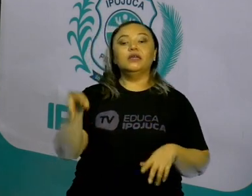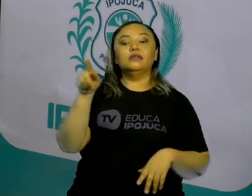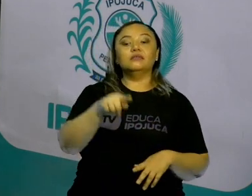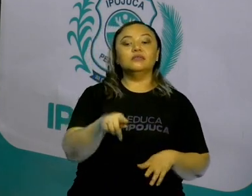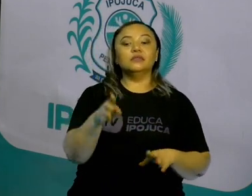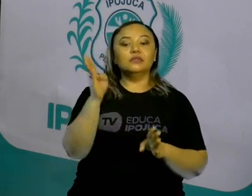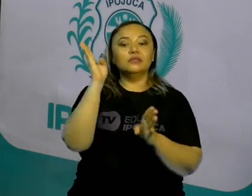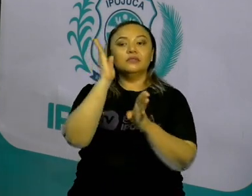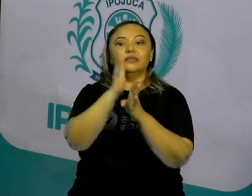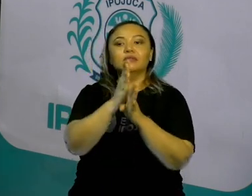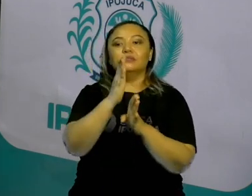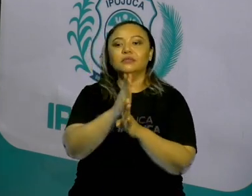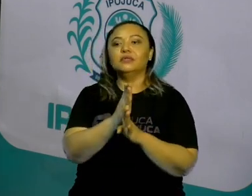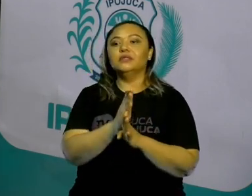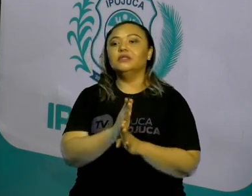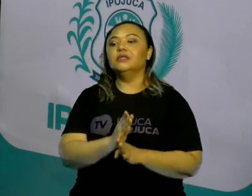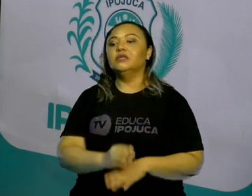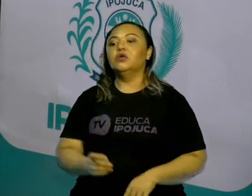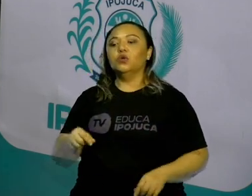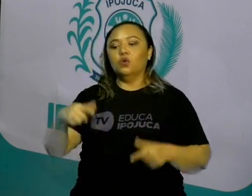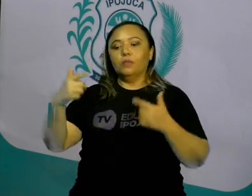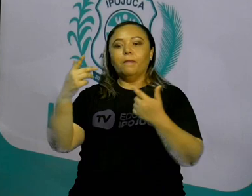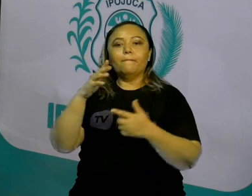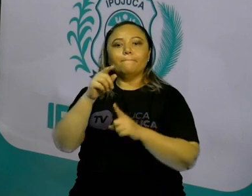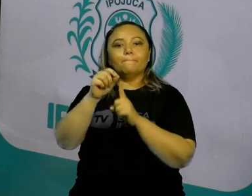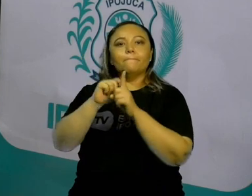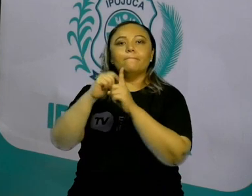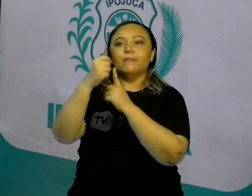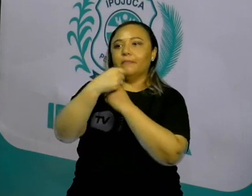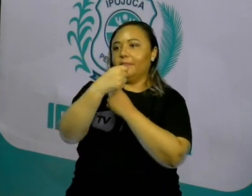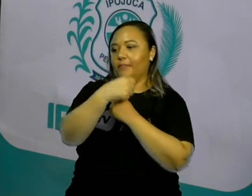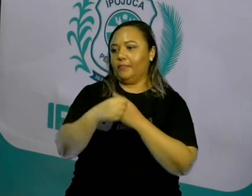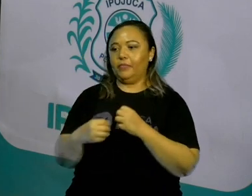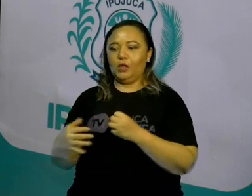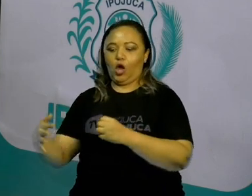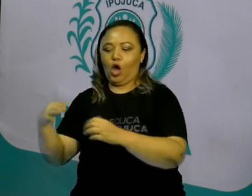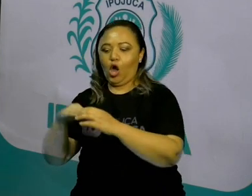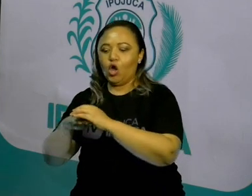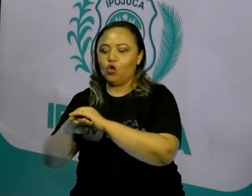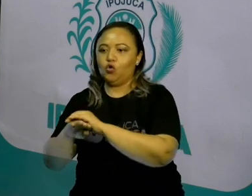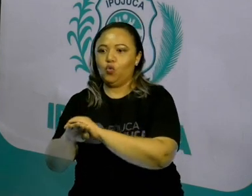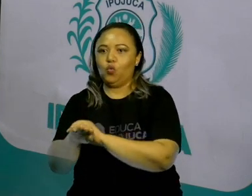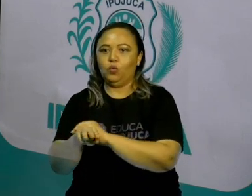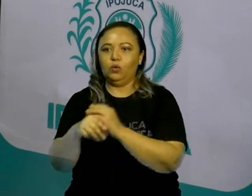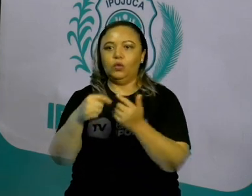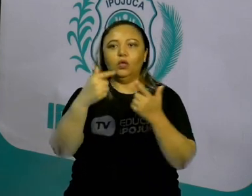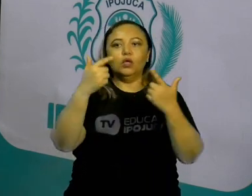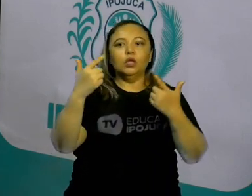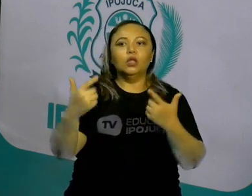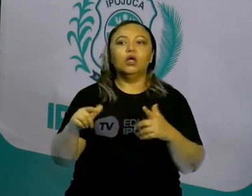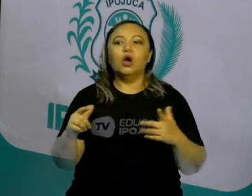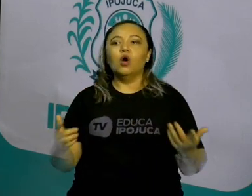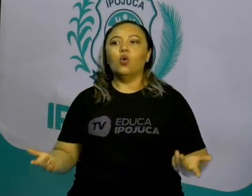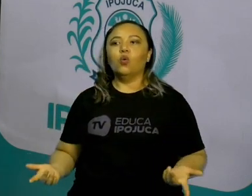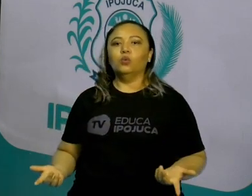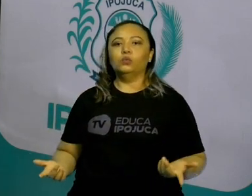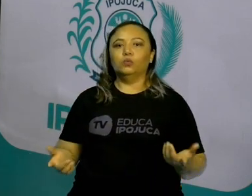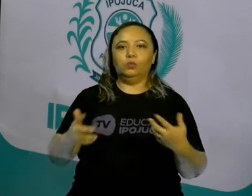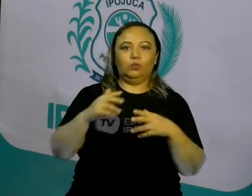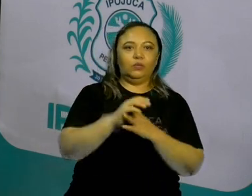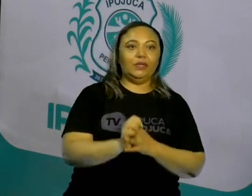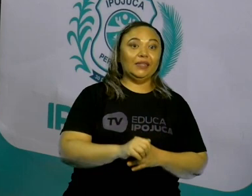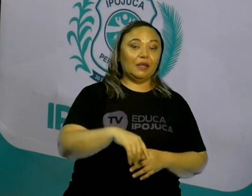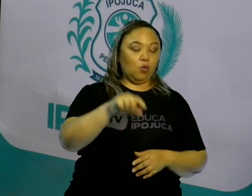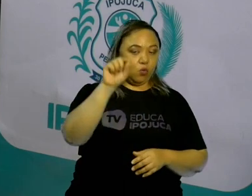estão as bananas que estão escondidas. Aquele que descobrir a maior parte das bananas que está escondidas,